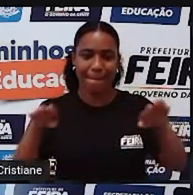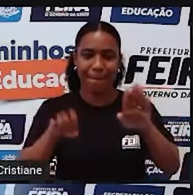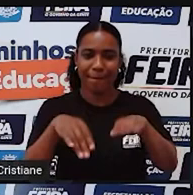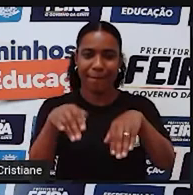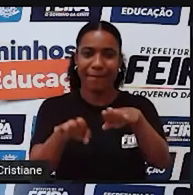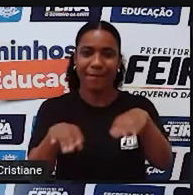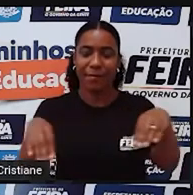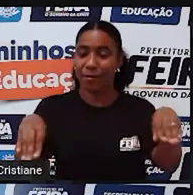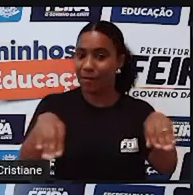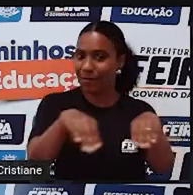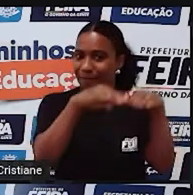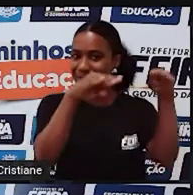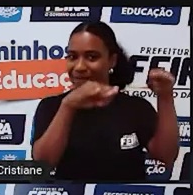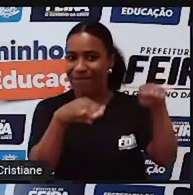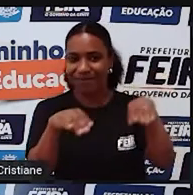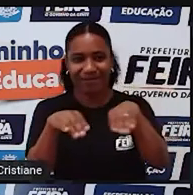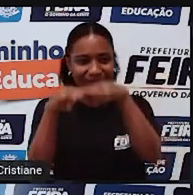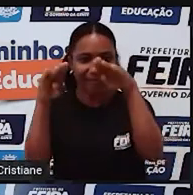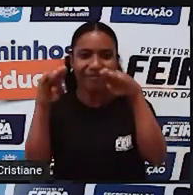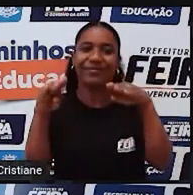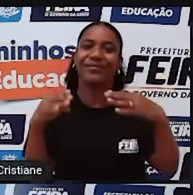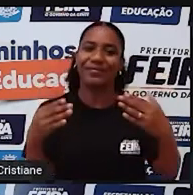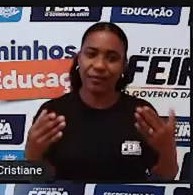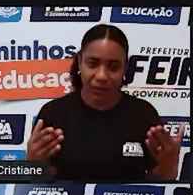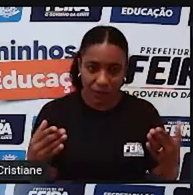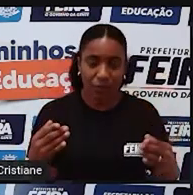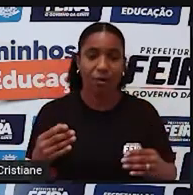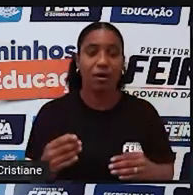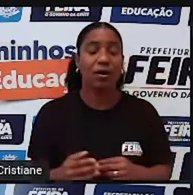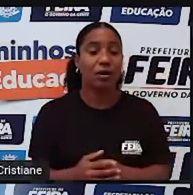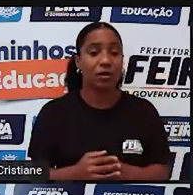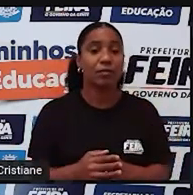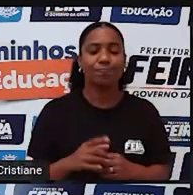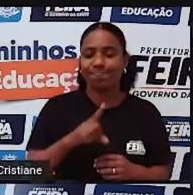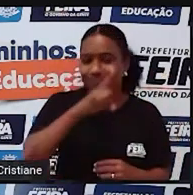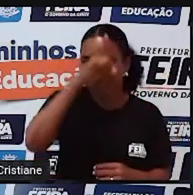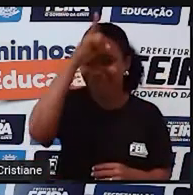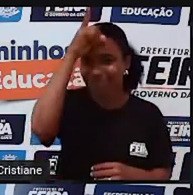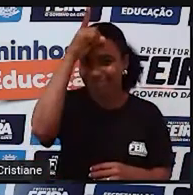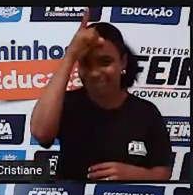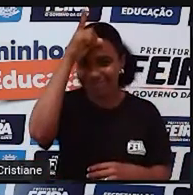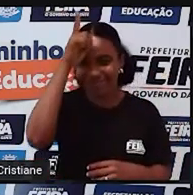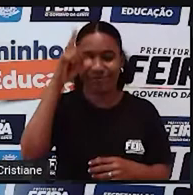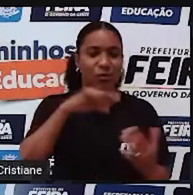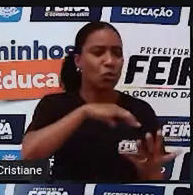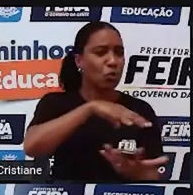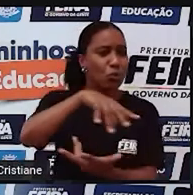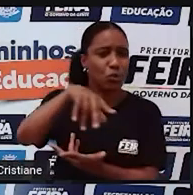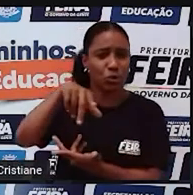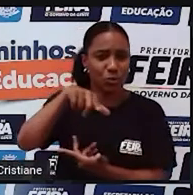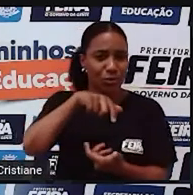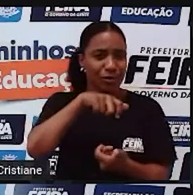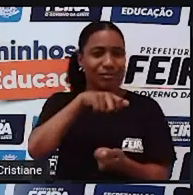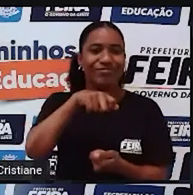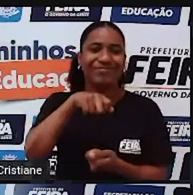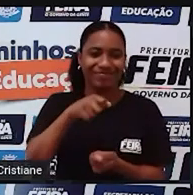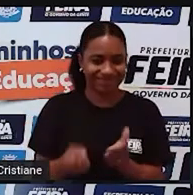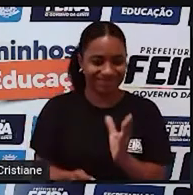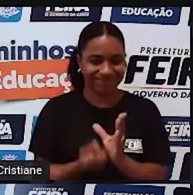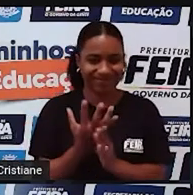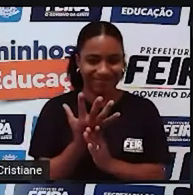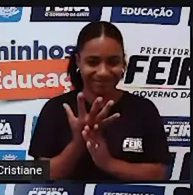essas são algumas formas de cumprimento que nós criamos e que são utilizadas ao redor do